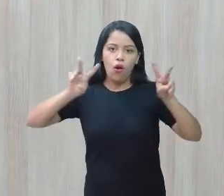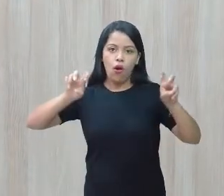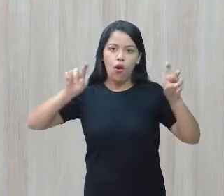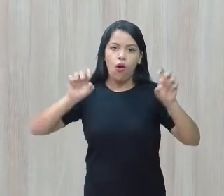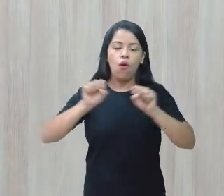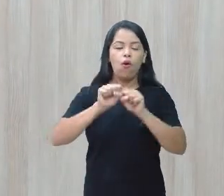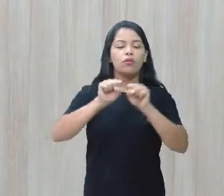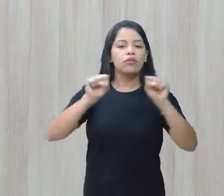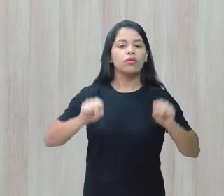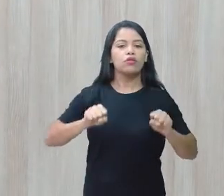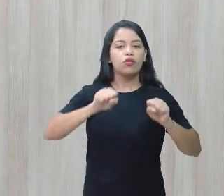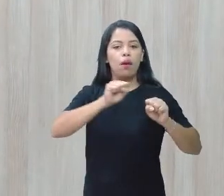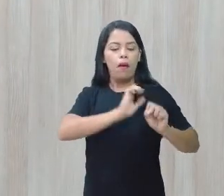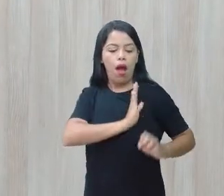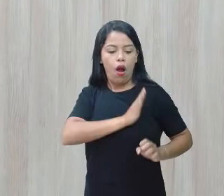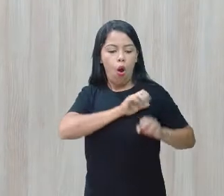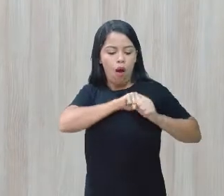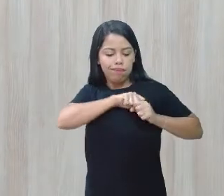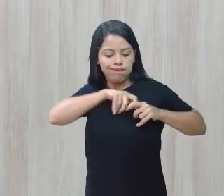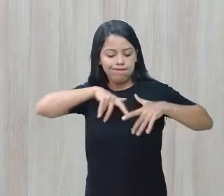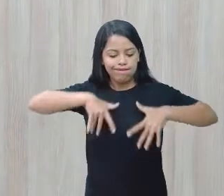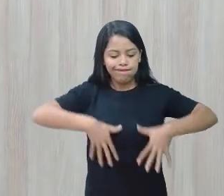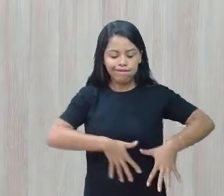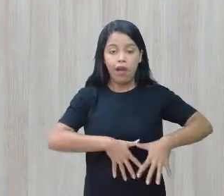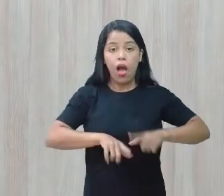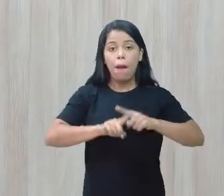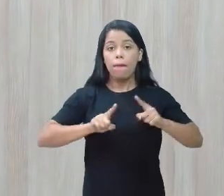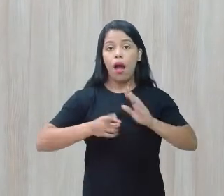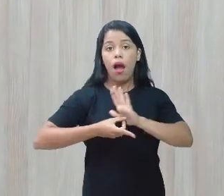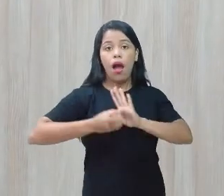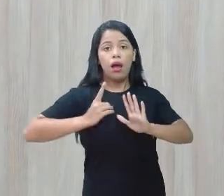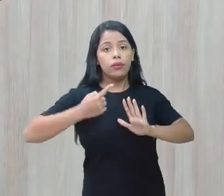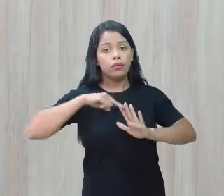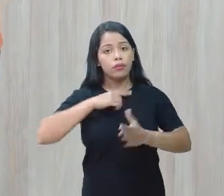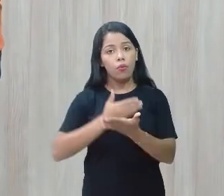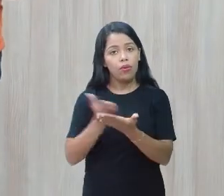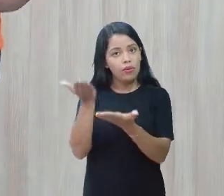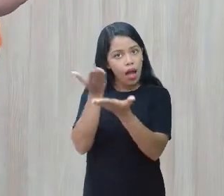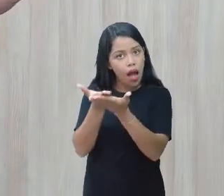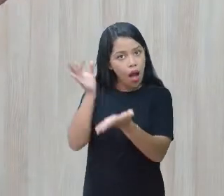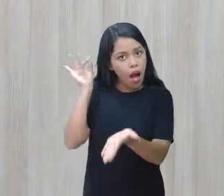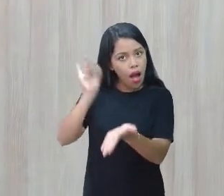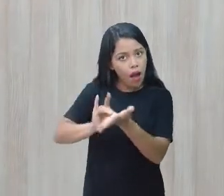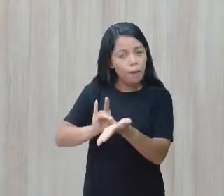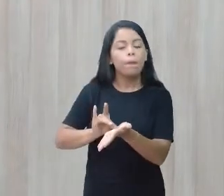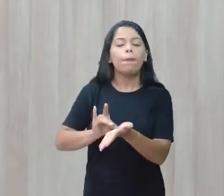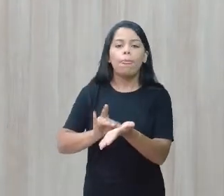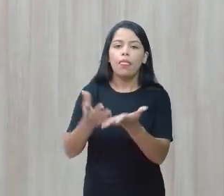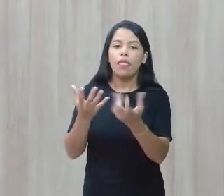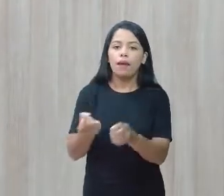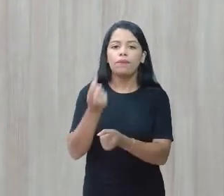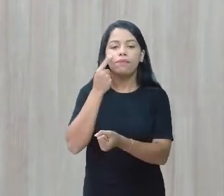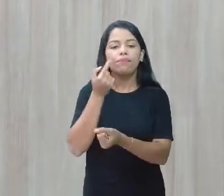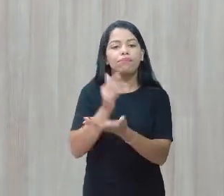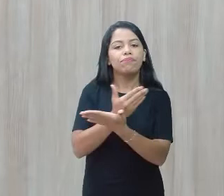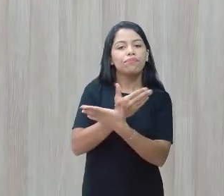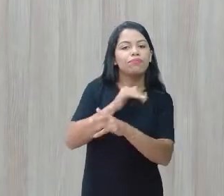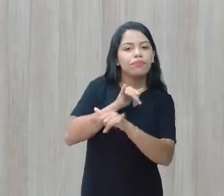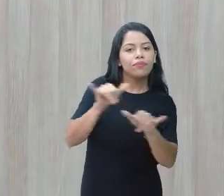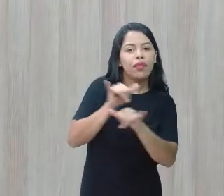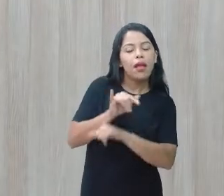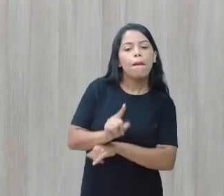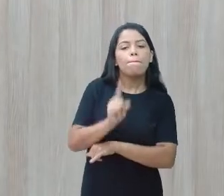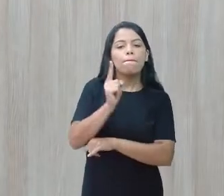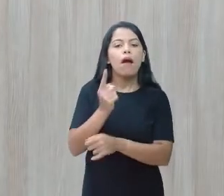ao sistema cardiovascular. Mas antes, de começarmos a aula propriamente dita, vamos ver alguns avisos. Na primeira